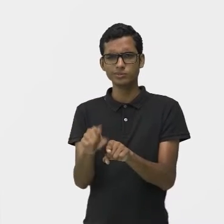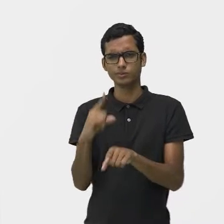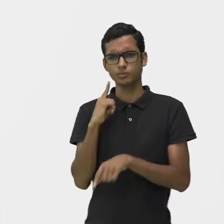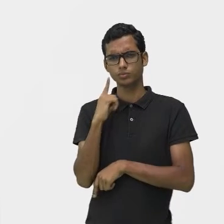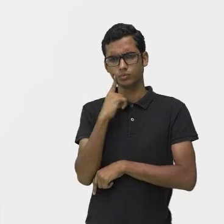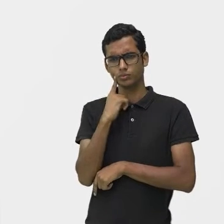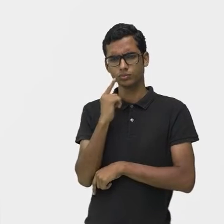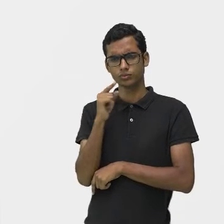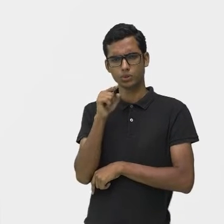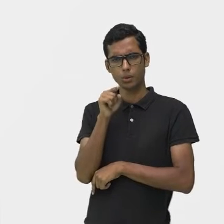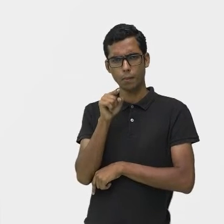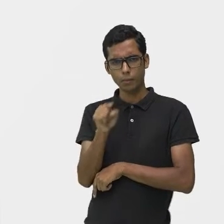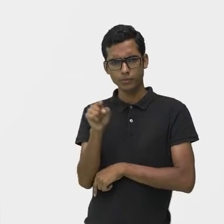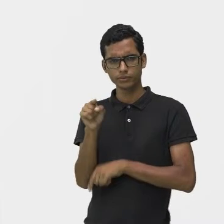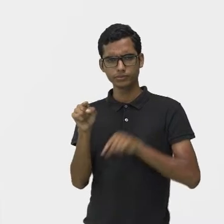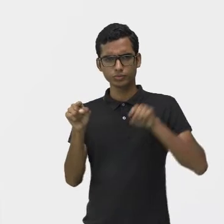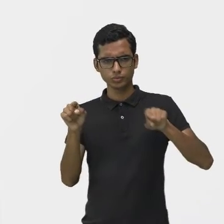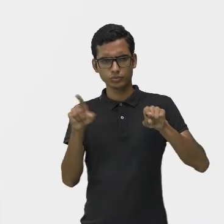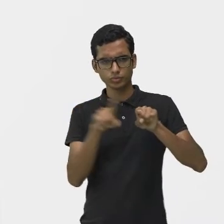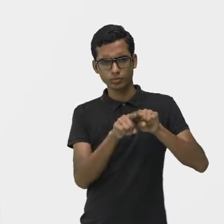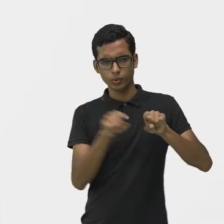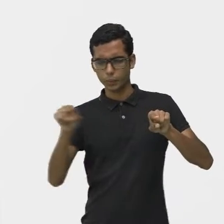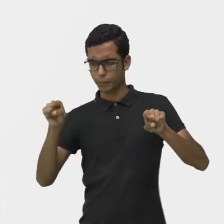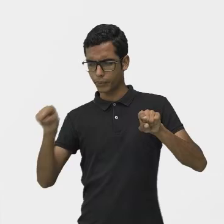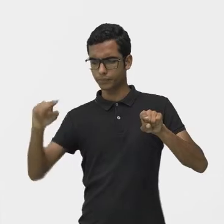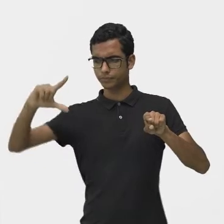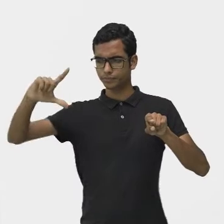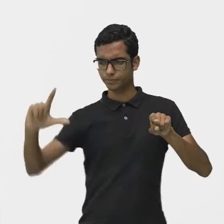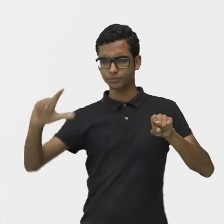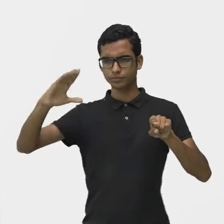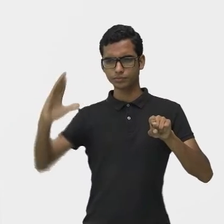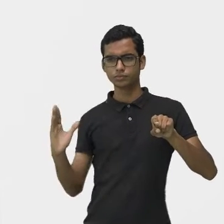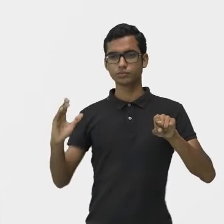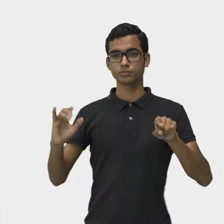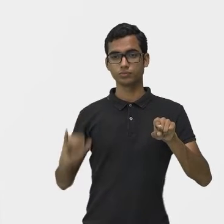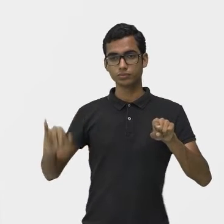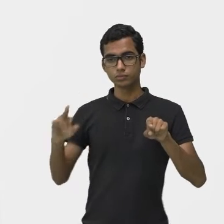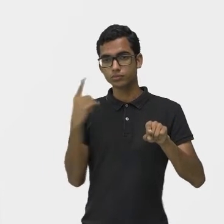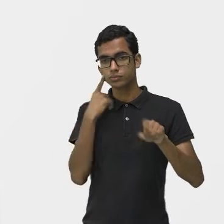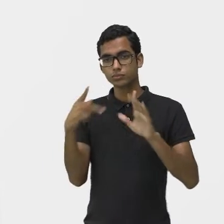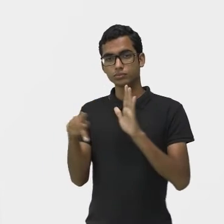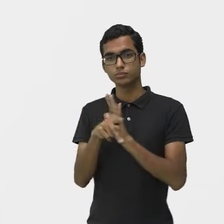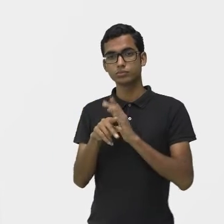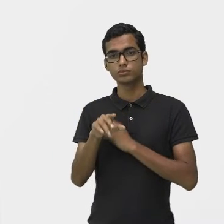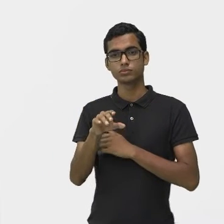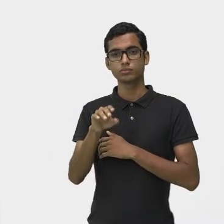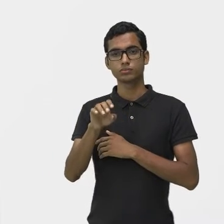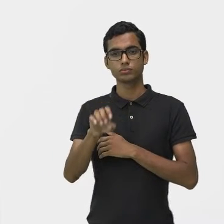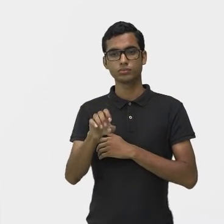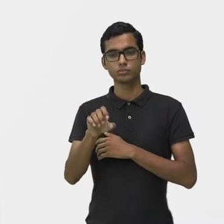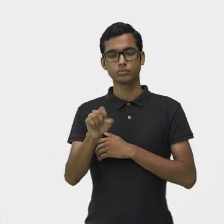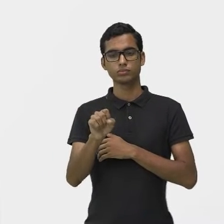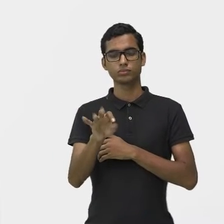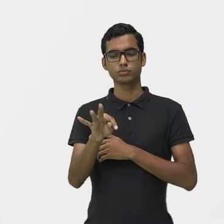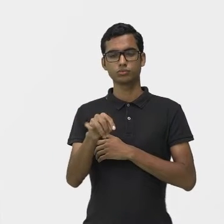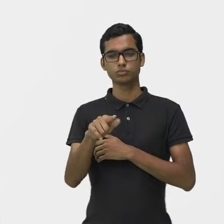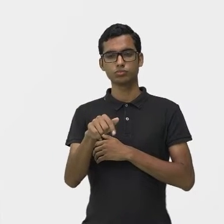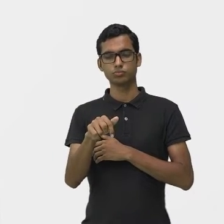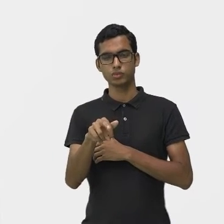ponto objeto e um único ponto como imagem é chamado estigmático. Então os